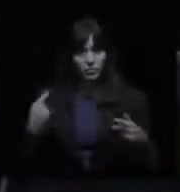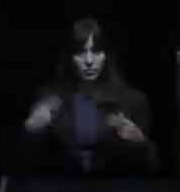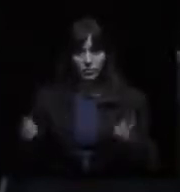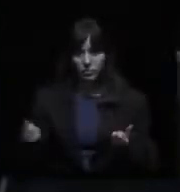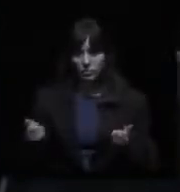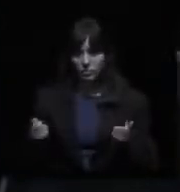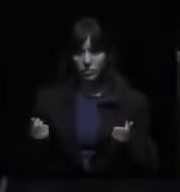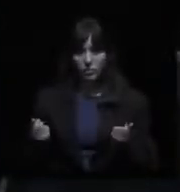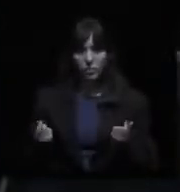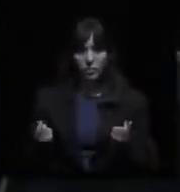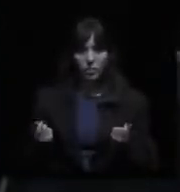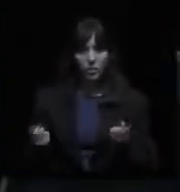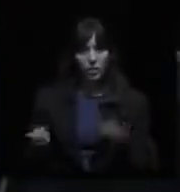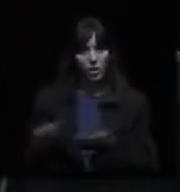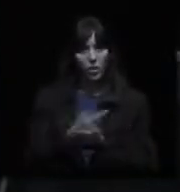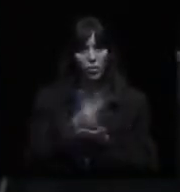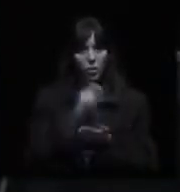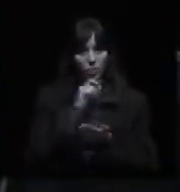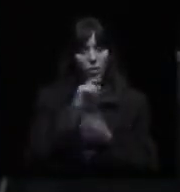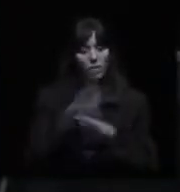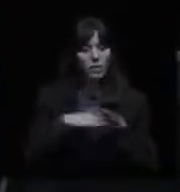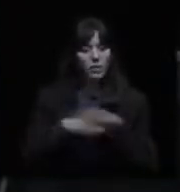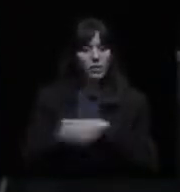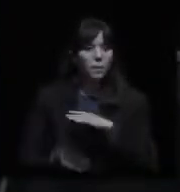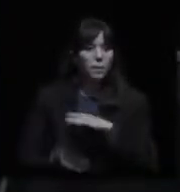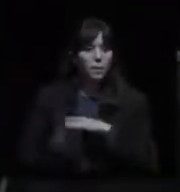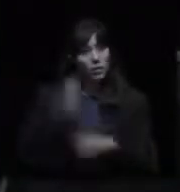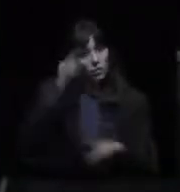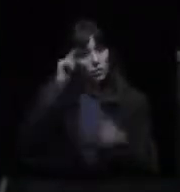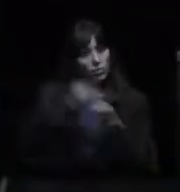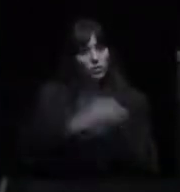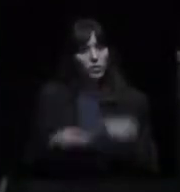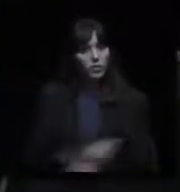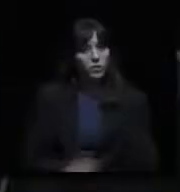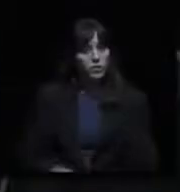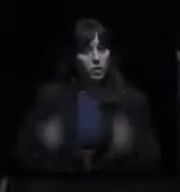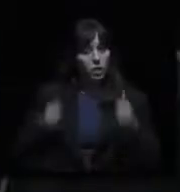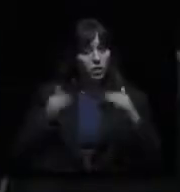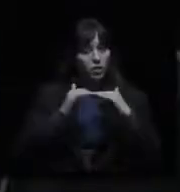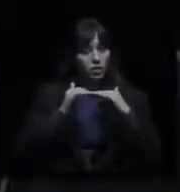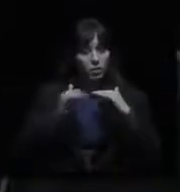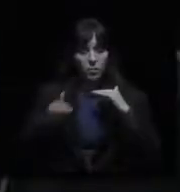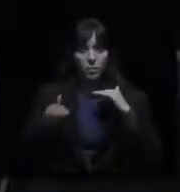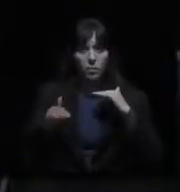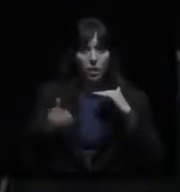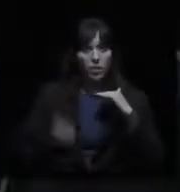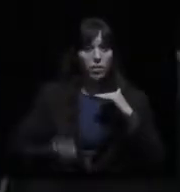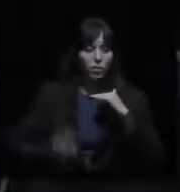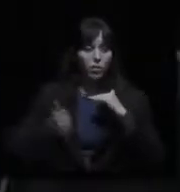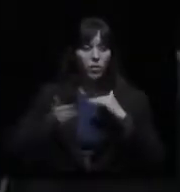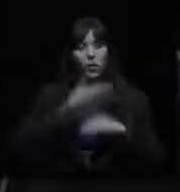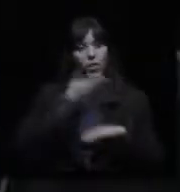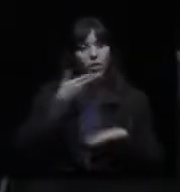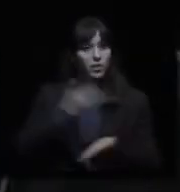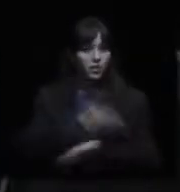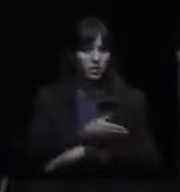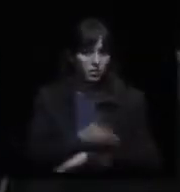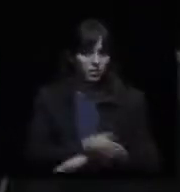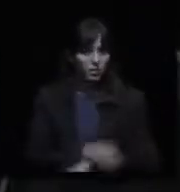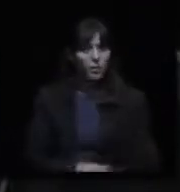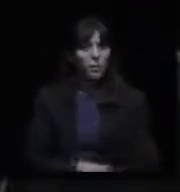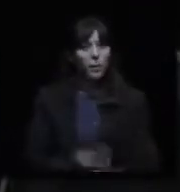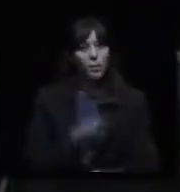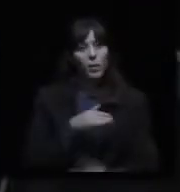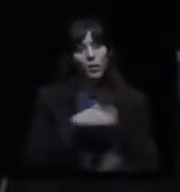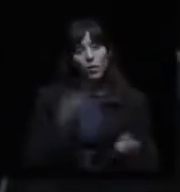e margem para fazer mais por Lisboa, para termos uma cidade mais equilibrada, sustentável e acessível. Mas, mais